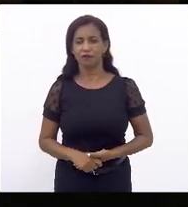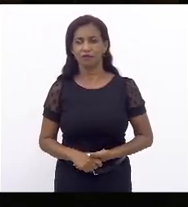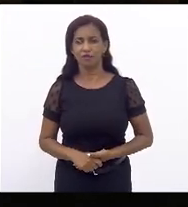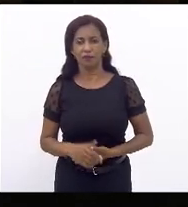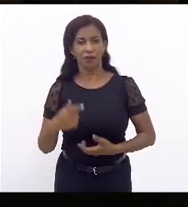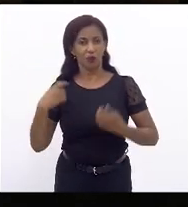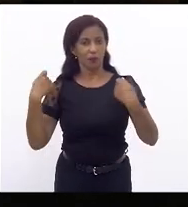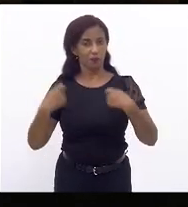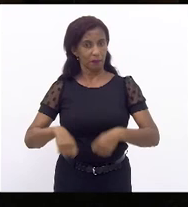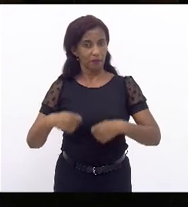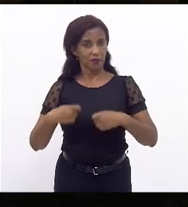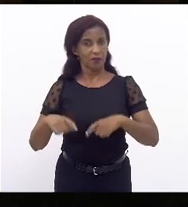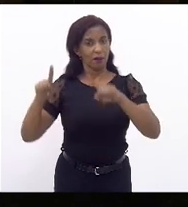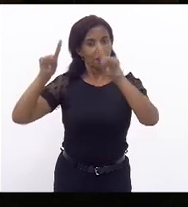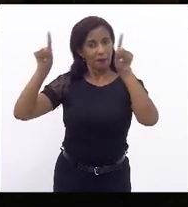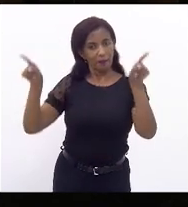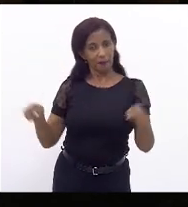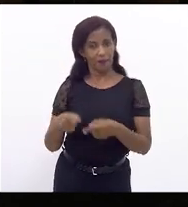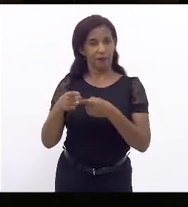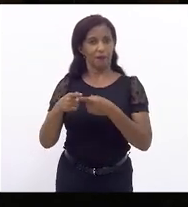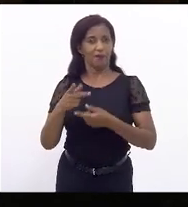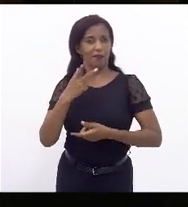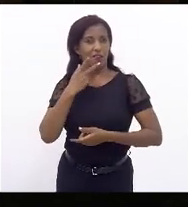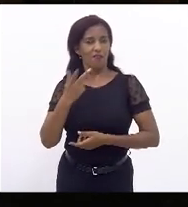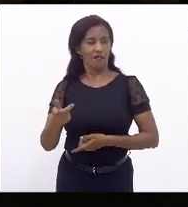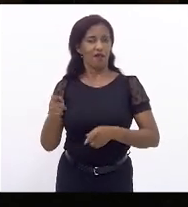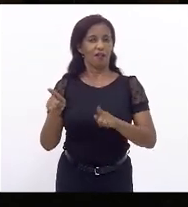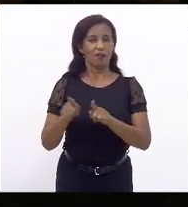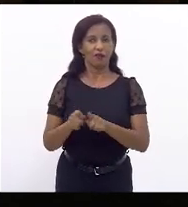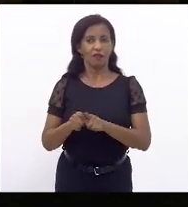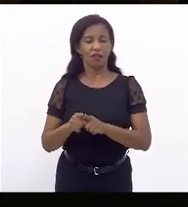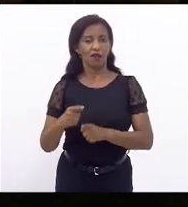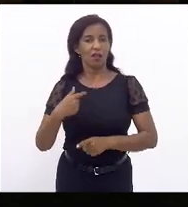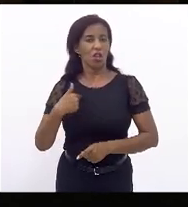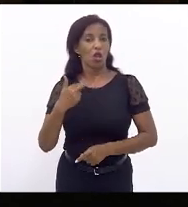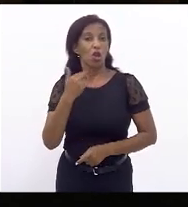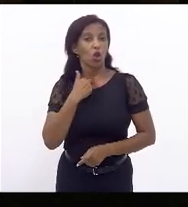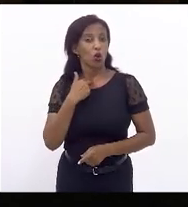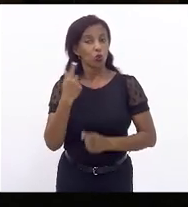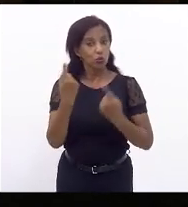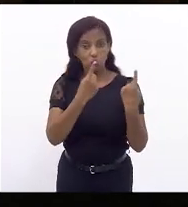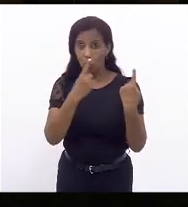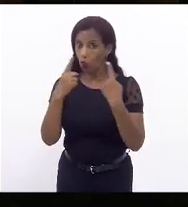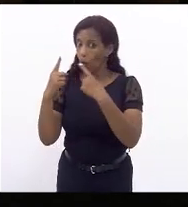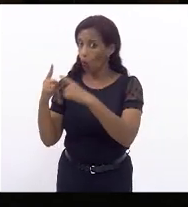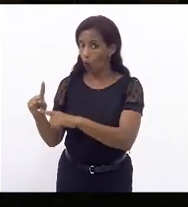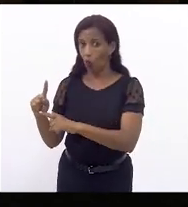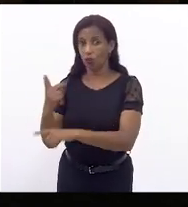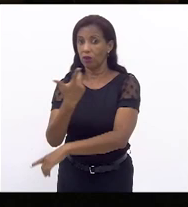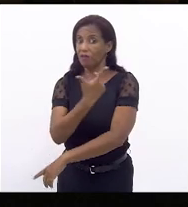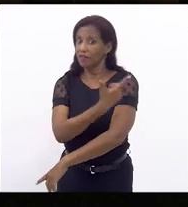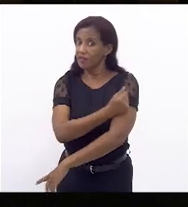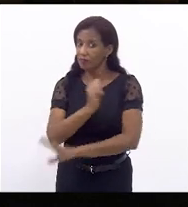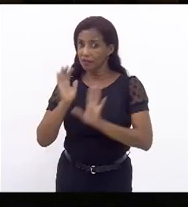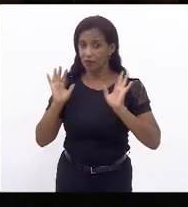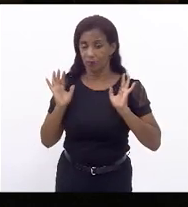Eu preciso abrir um parêntese para deixar bem claro. Eu não sou contrário à